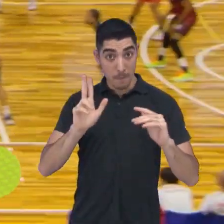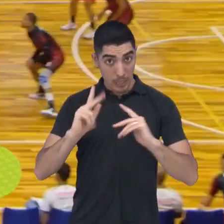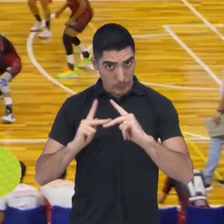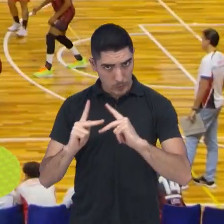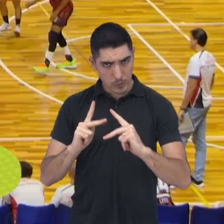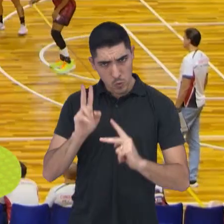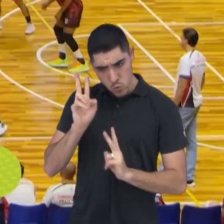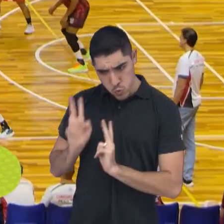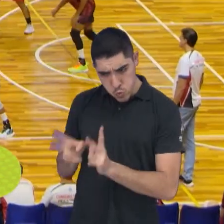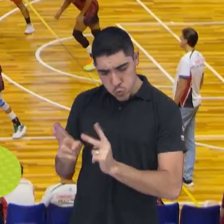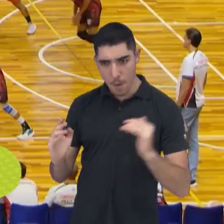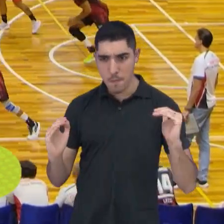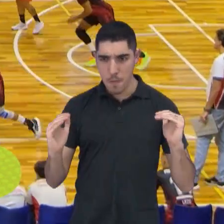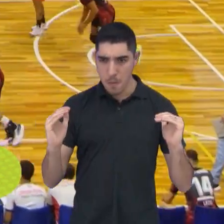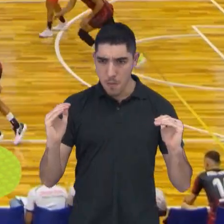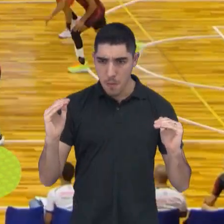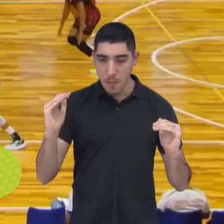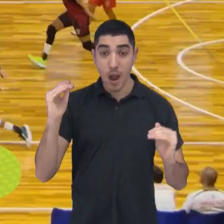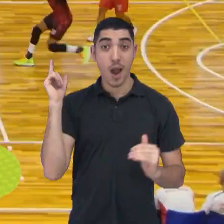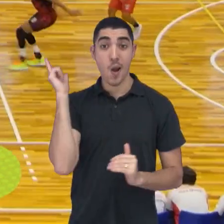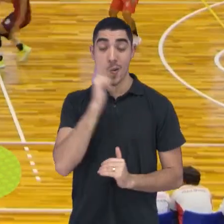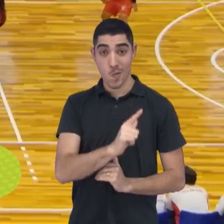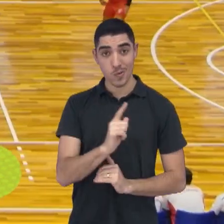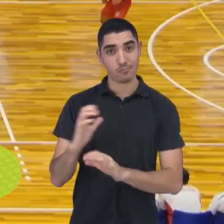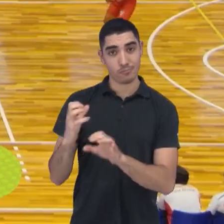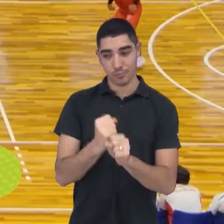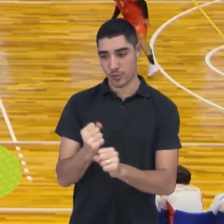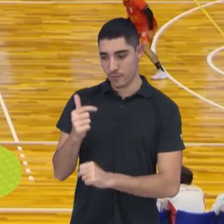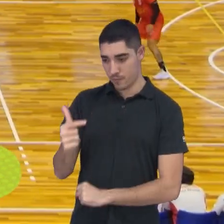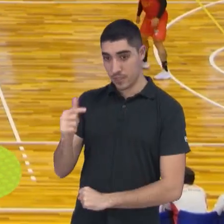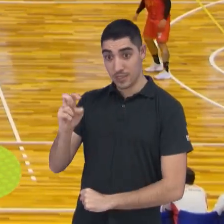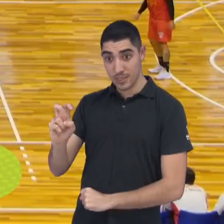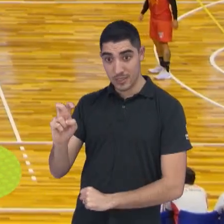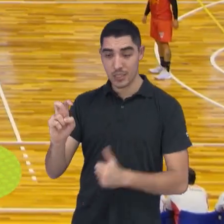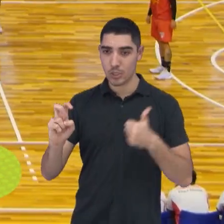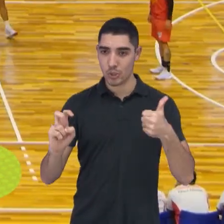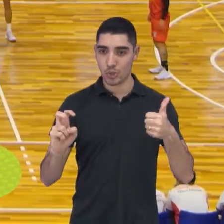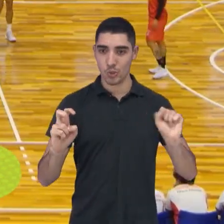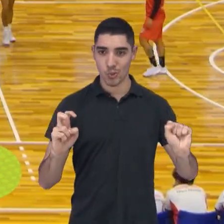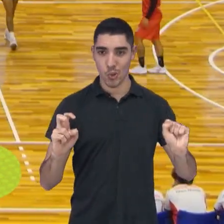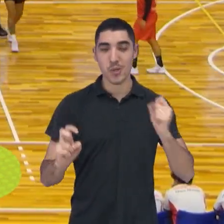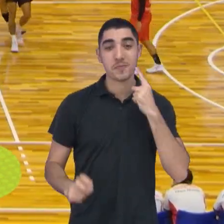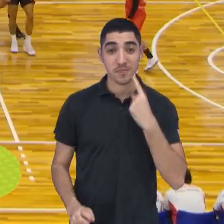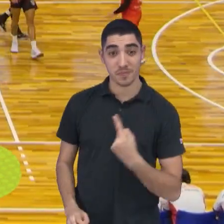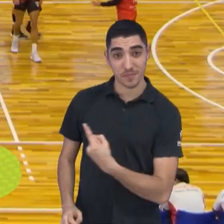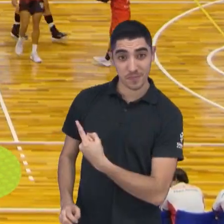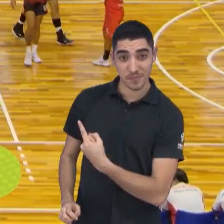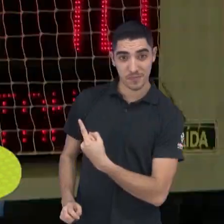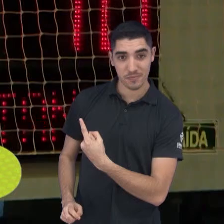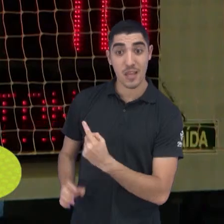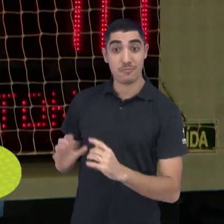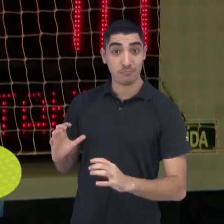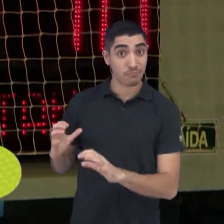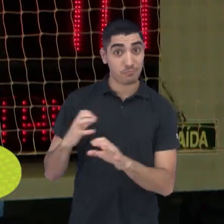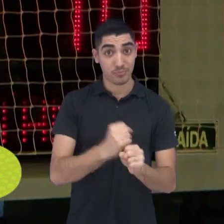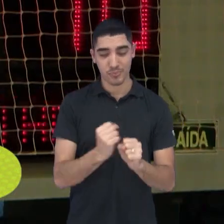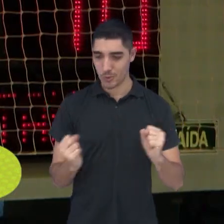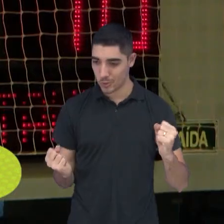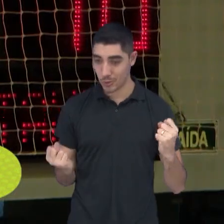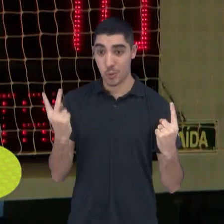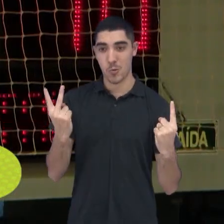José soube administrar e fechar o placar em 25-18. Nesse bloqueio duplo, virando o jogo